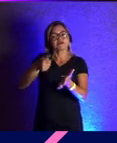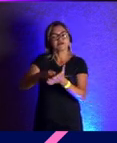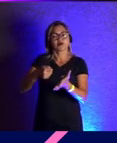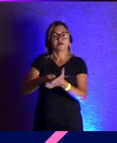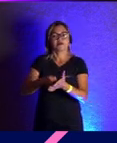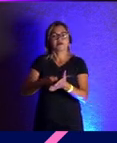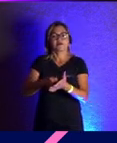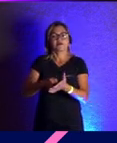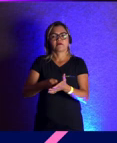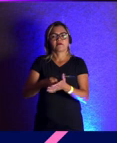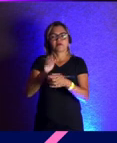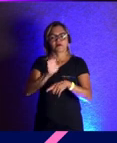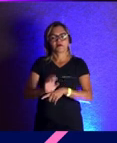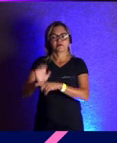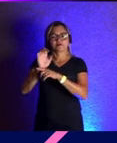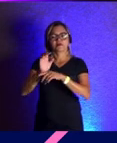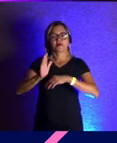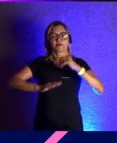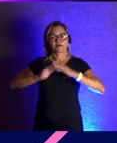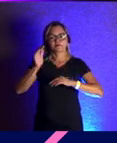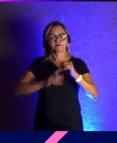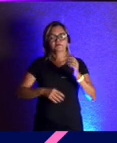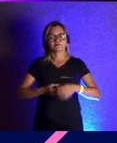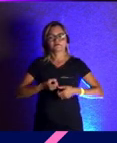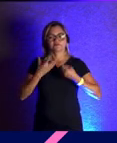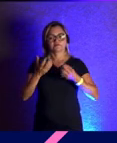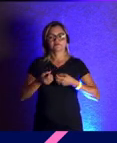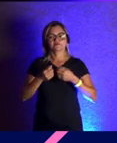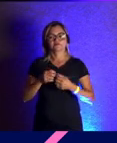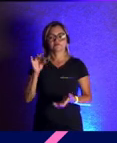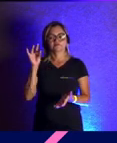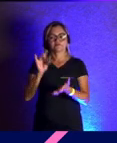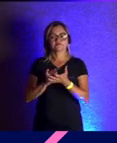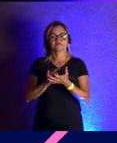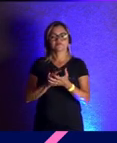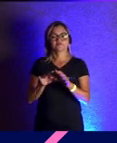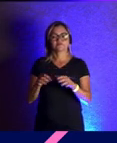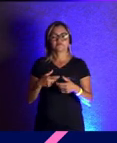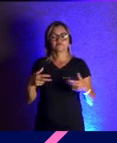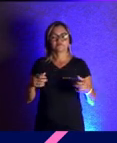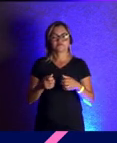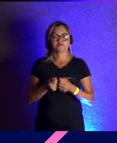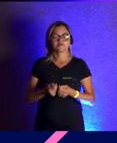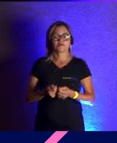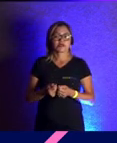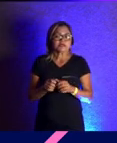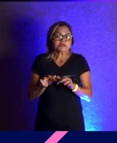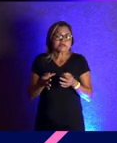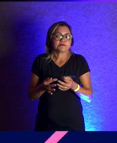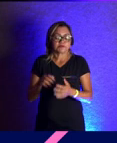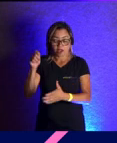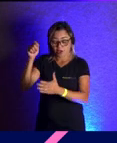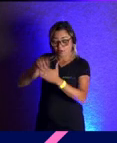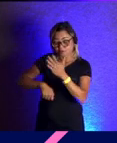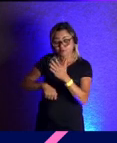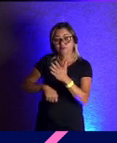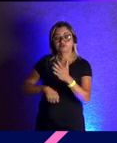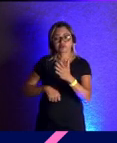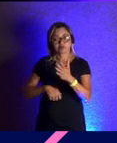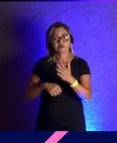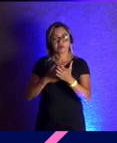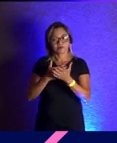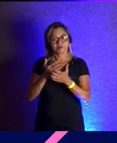Estado tenha a produção de dados oficiais, né? Então, uma coisa muito simples seria essa canetada. A partir de agora, como